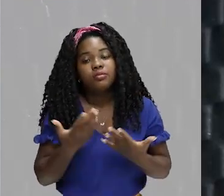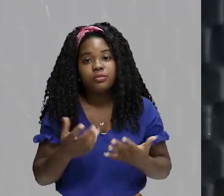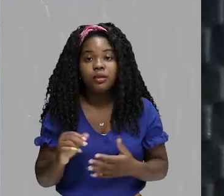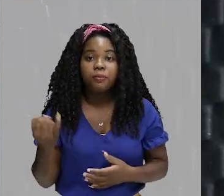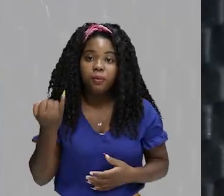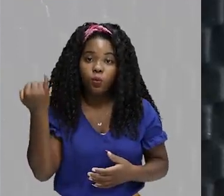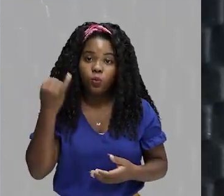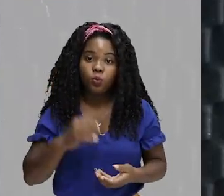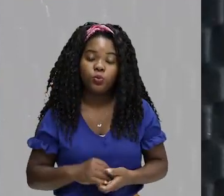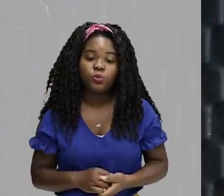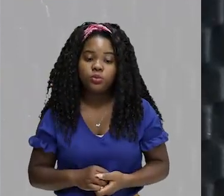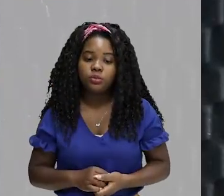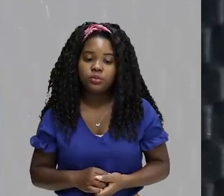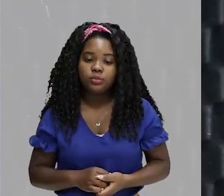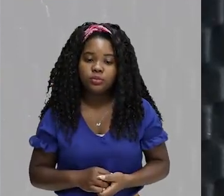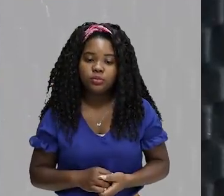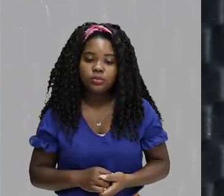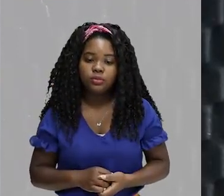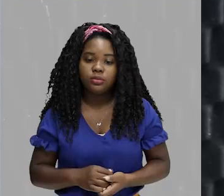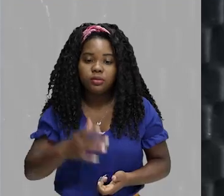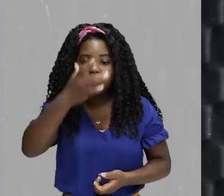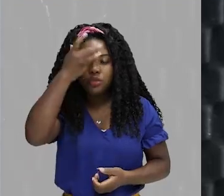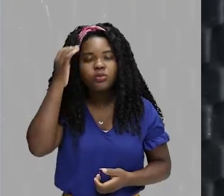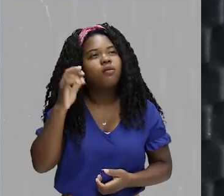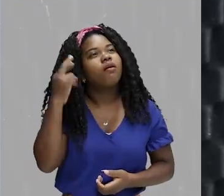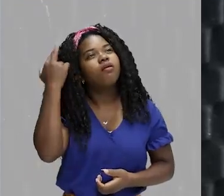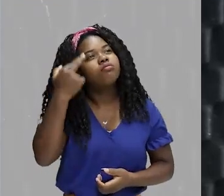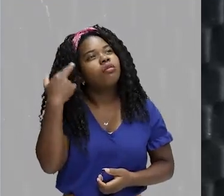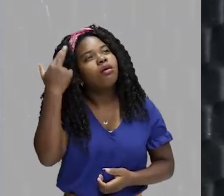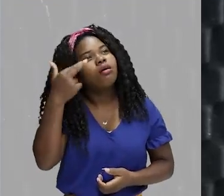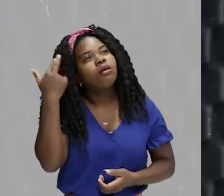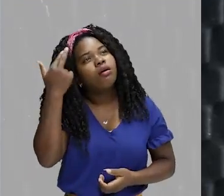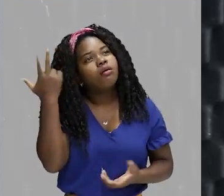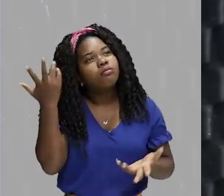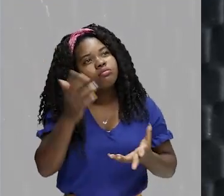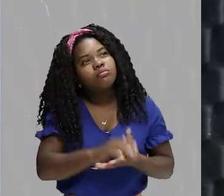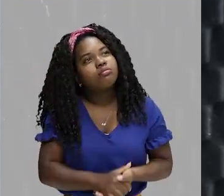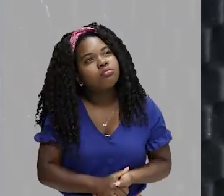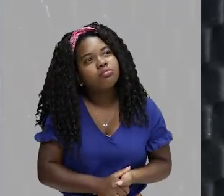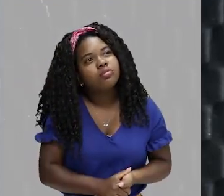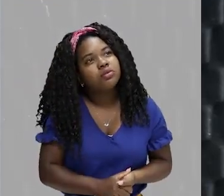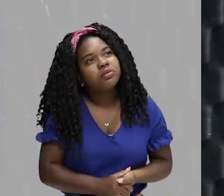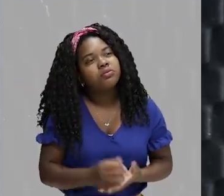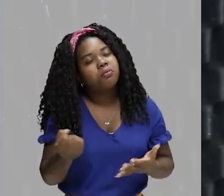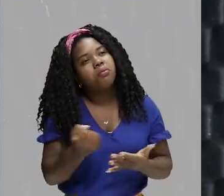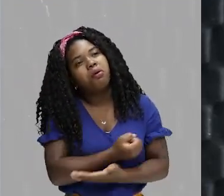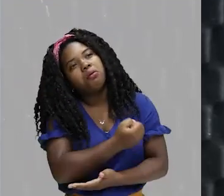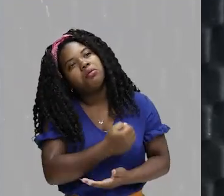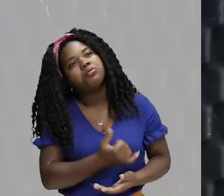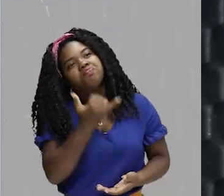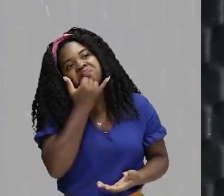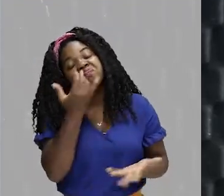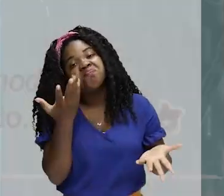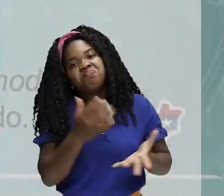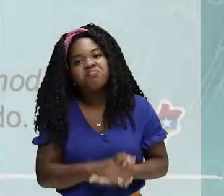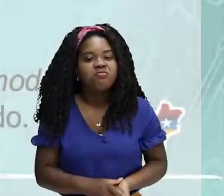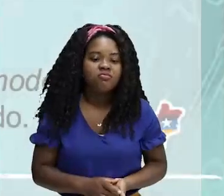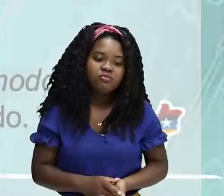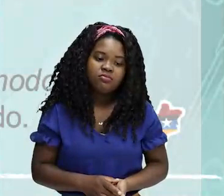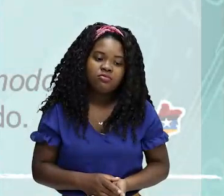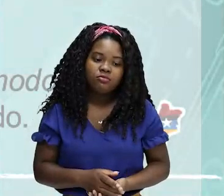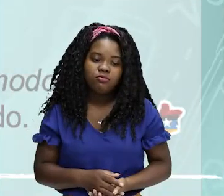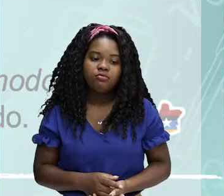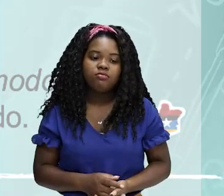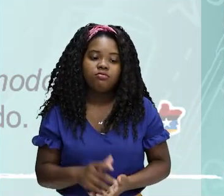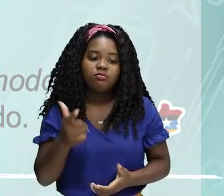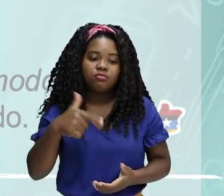muito importante. Uma hora a pessoa vai, né, não liga lá na hora, mas uma hora ela vai, poxa, a pessoa me pediu desculpas, tá? Não era